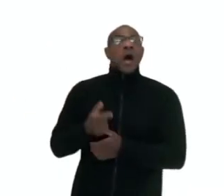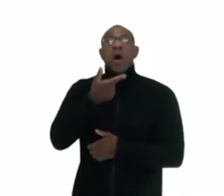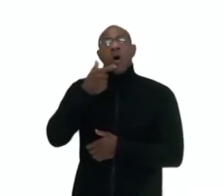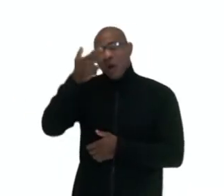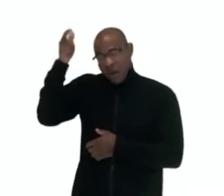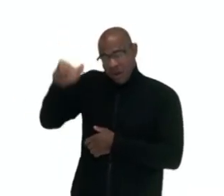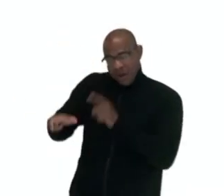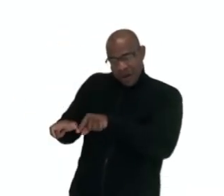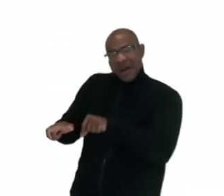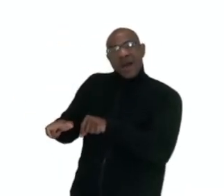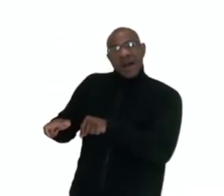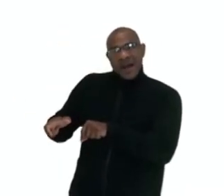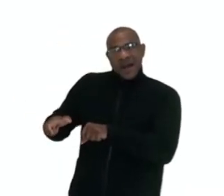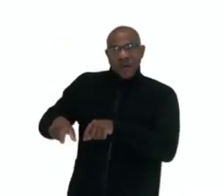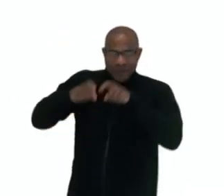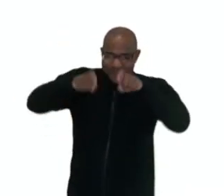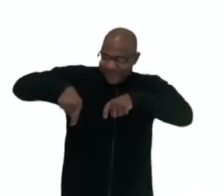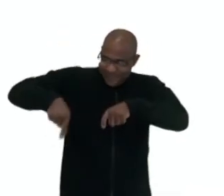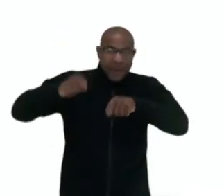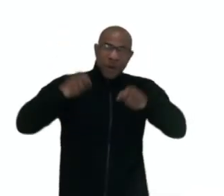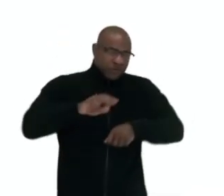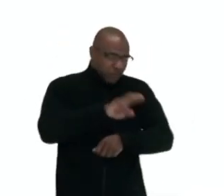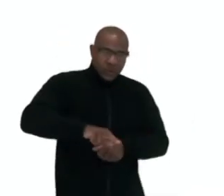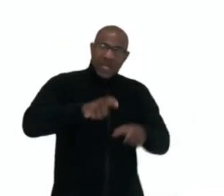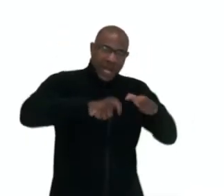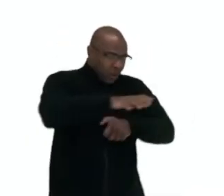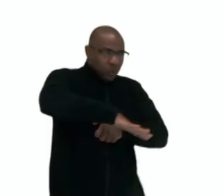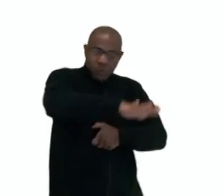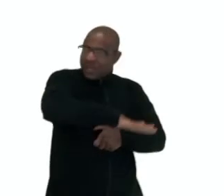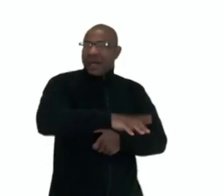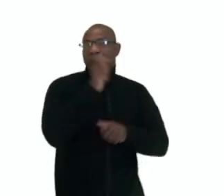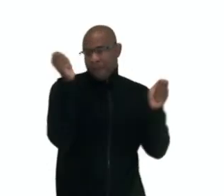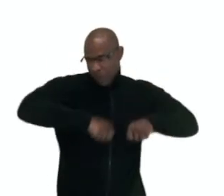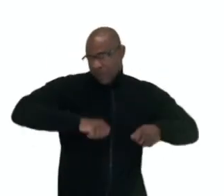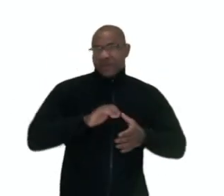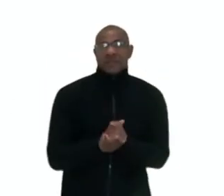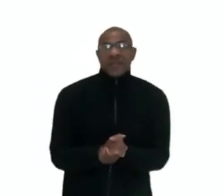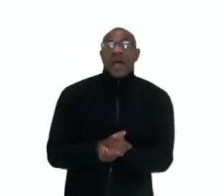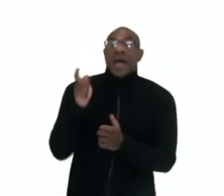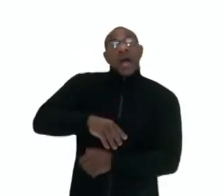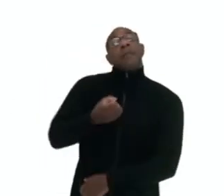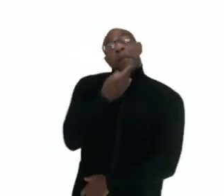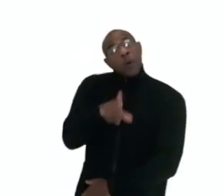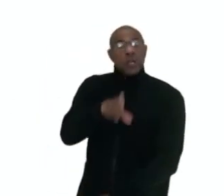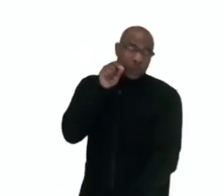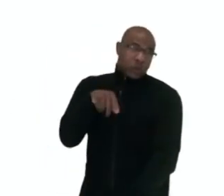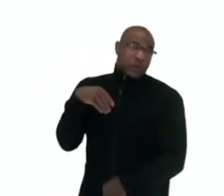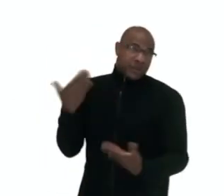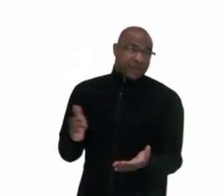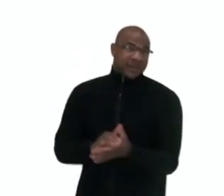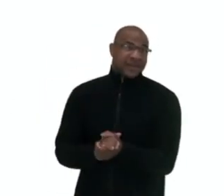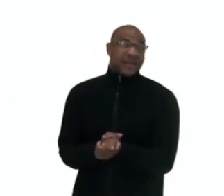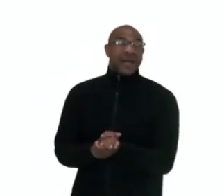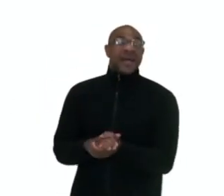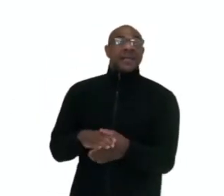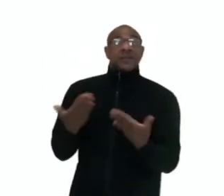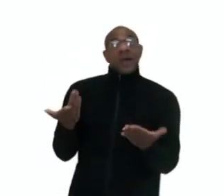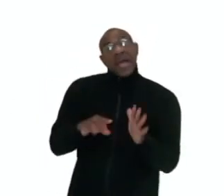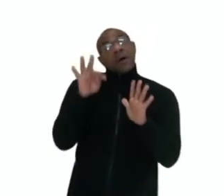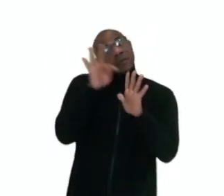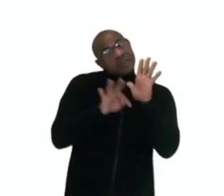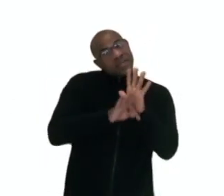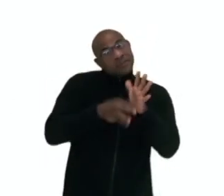reserva legal, porém a implantação pelo órgão ambiental é uma boa opção. Então, ele é um